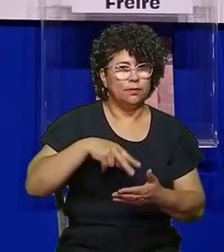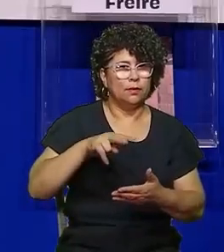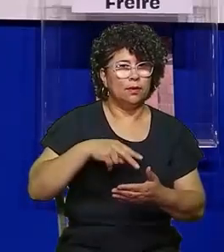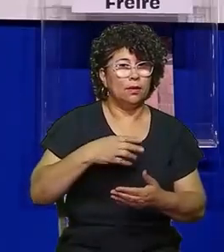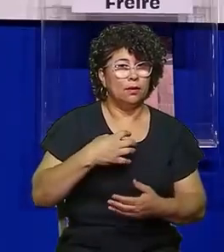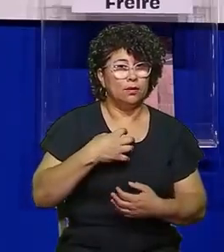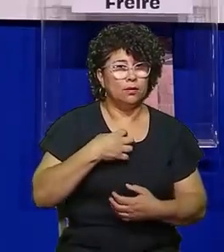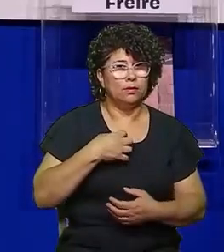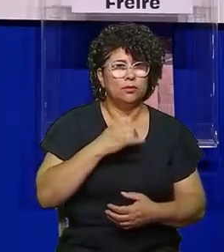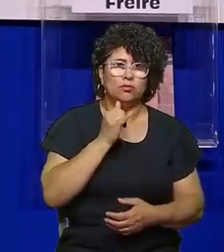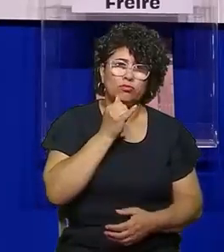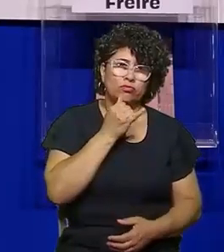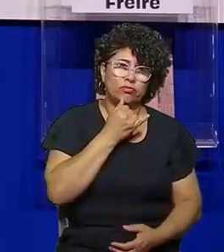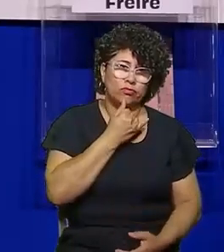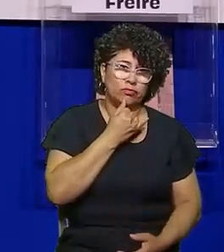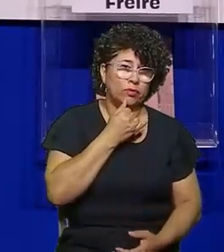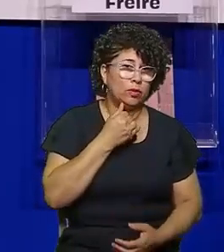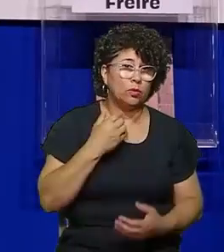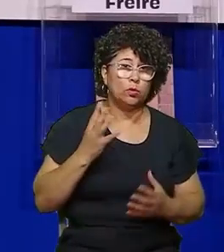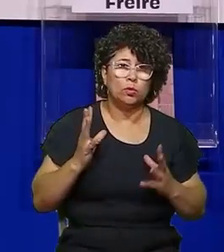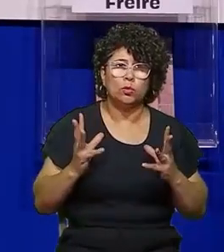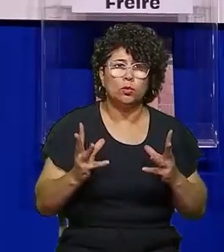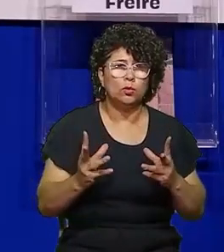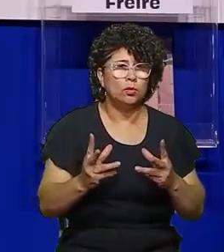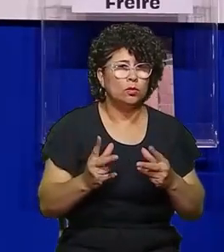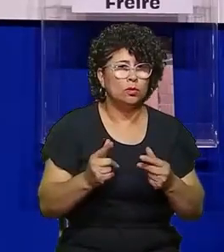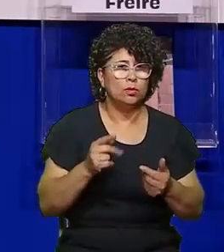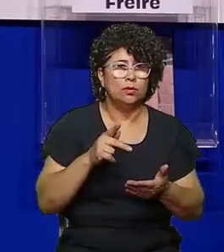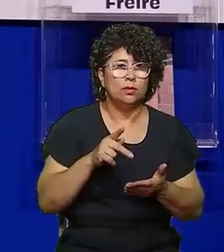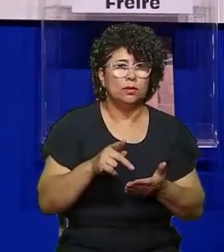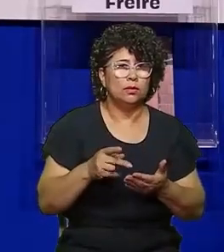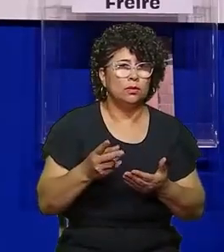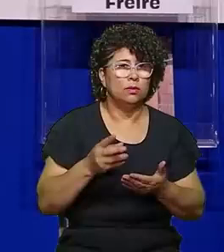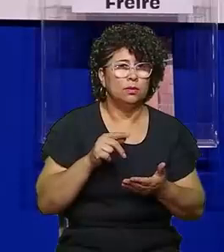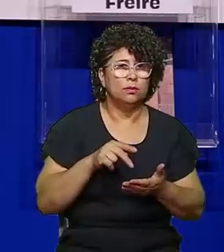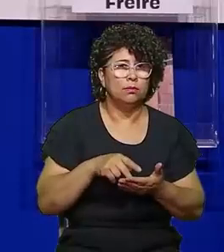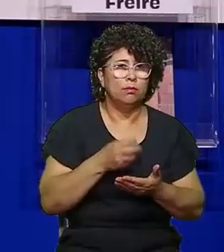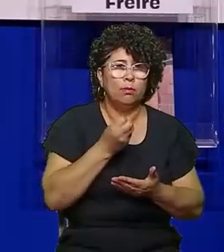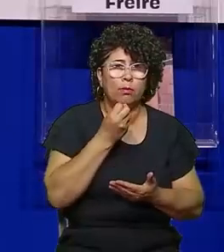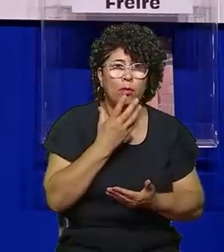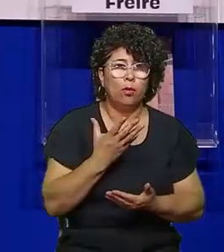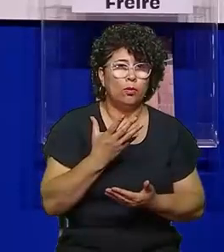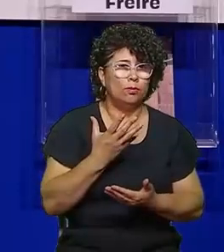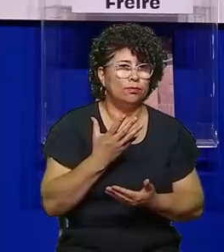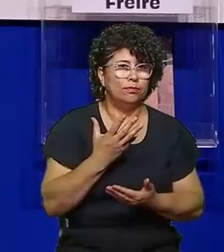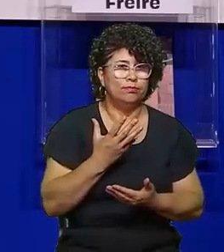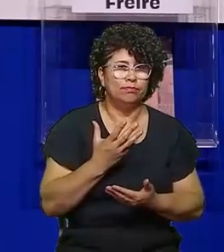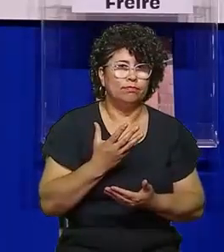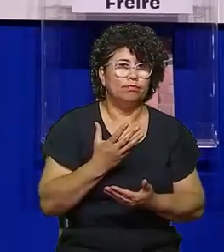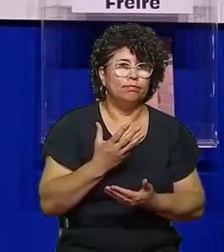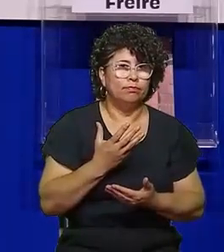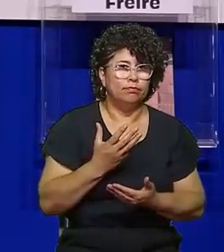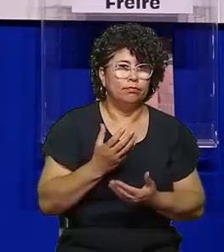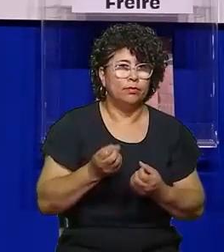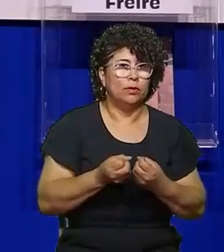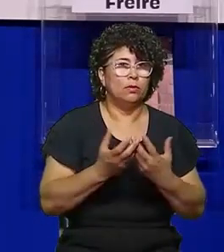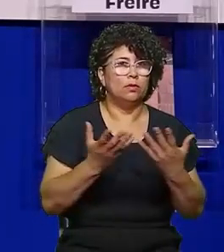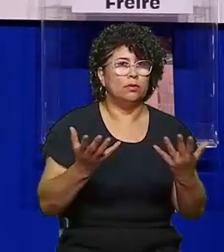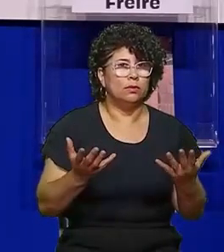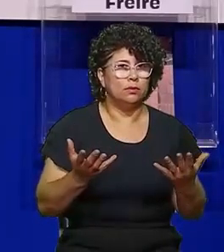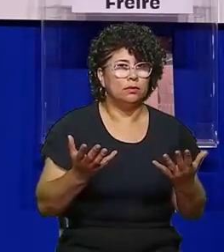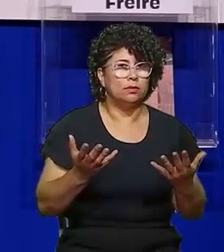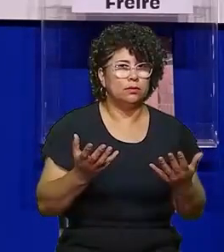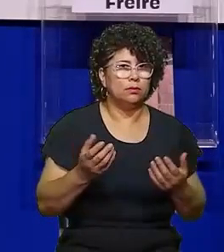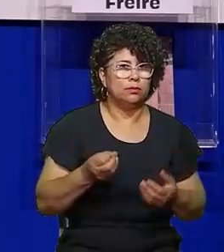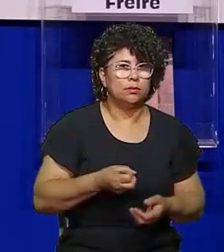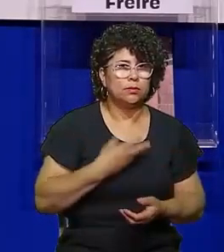é sinal de que tudo aqui é bom. Este livro poderia ser aberto ao acaso e o poema a ser lido mereceria.